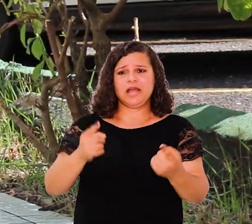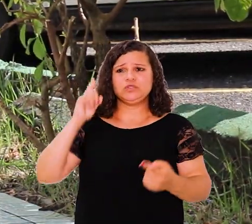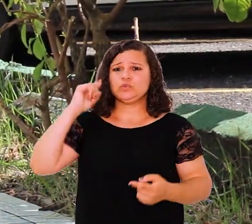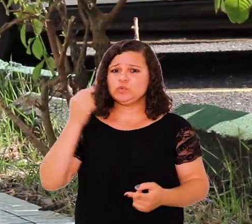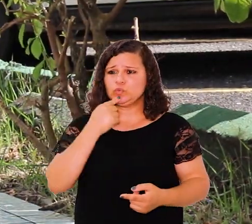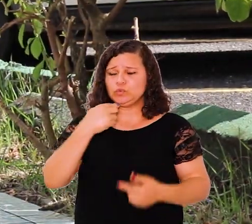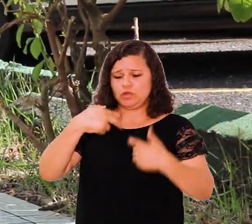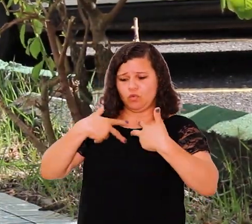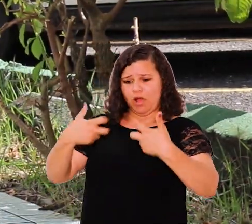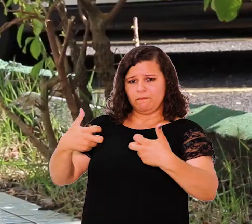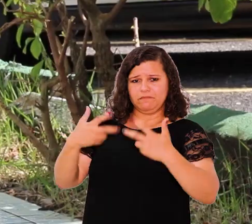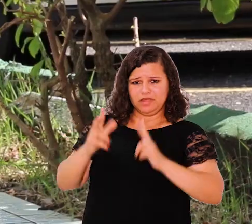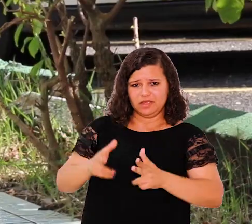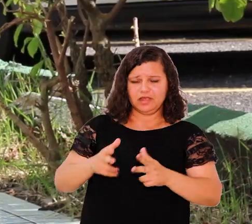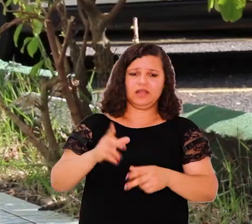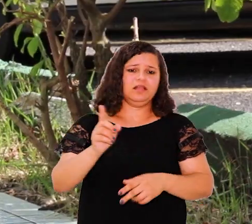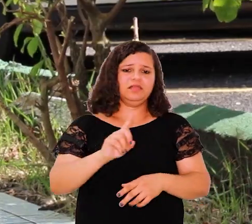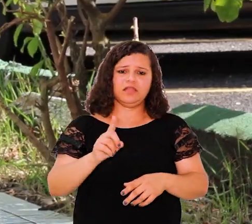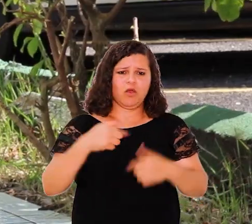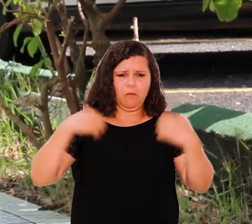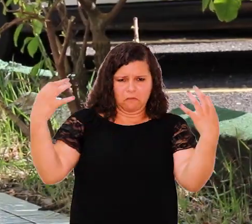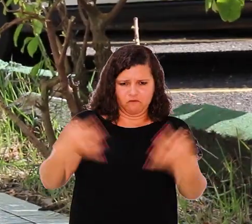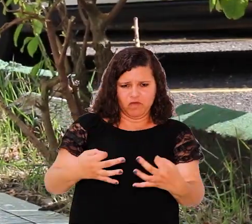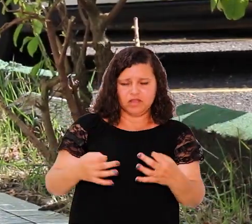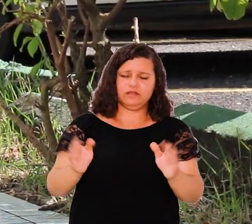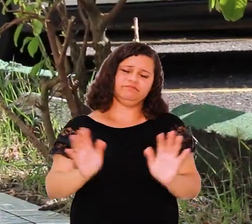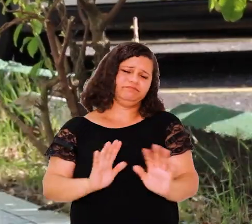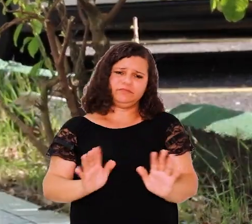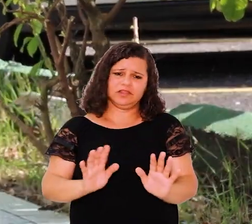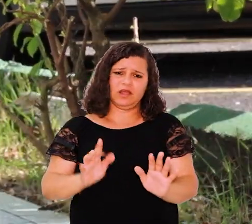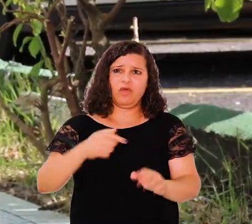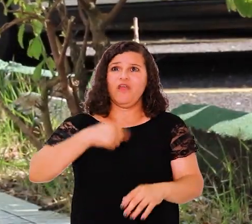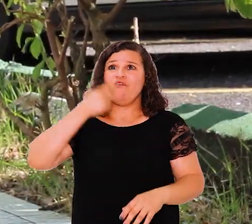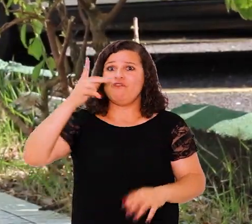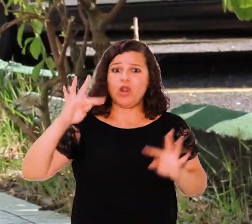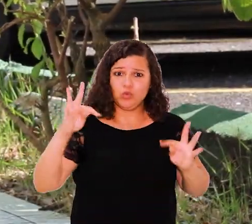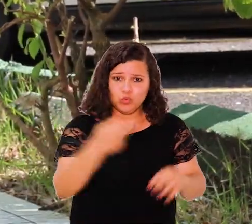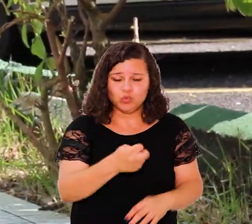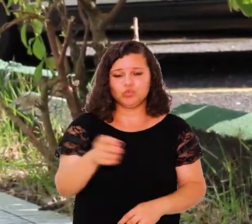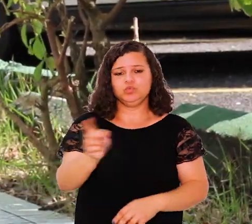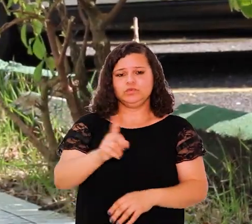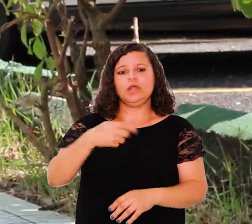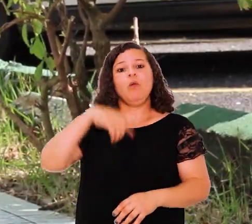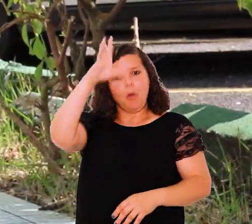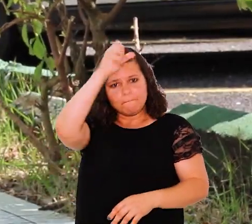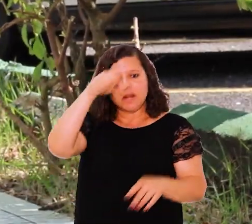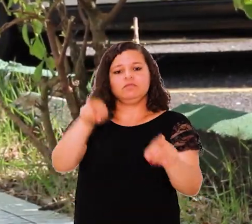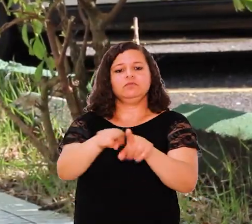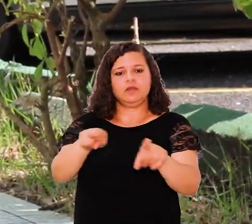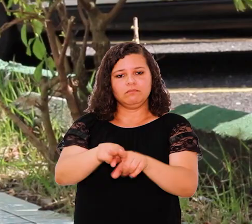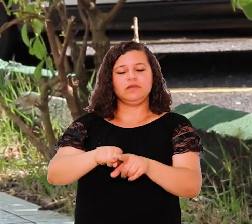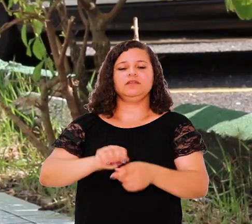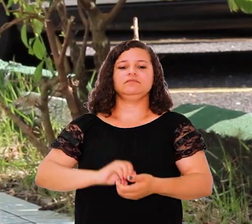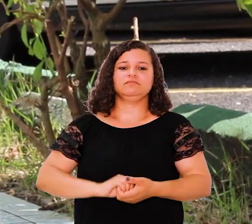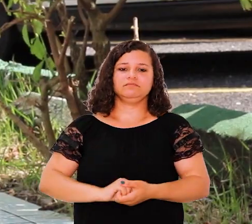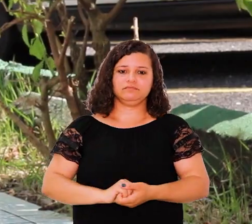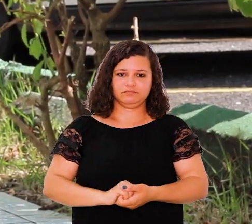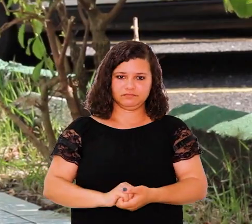não fosse igual a mim, fala tudo, estou perfeita, não. Eu não falo tudo, mas eu aprendo também.